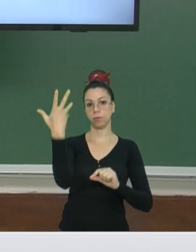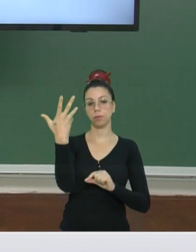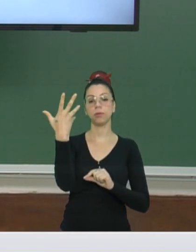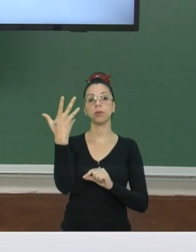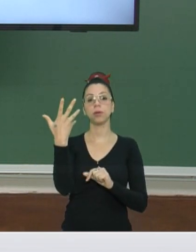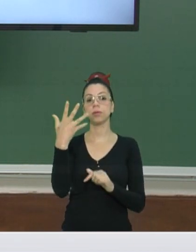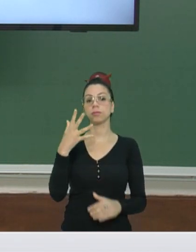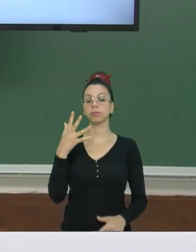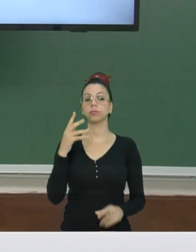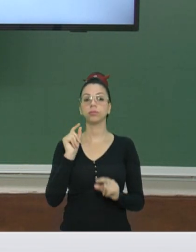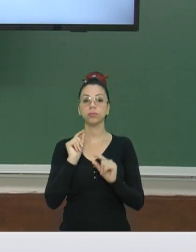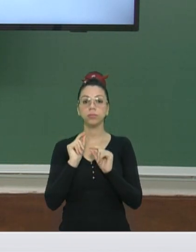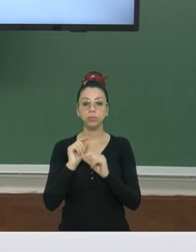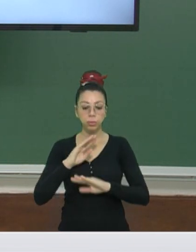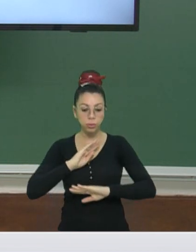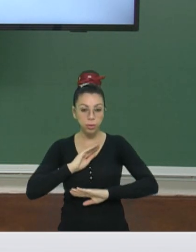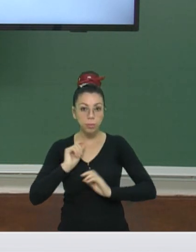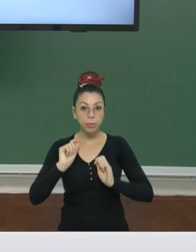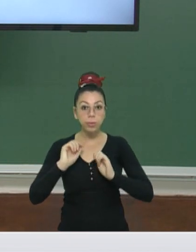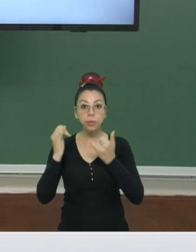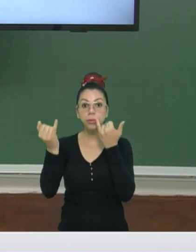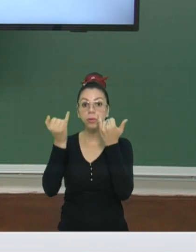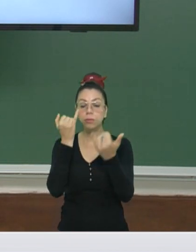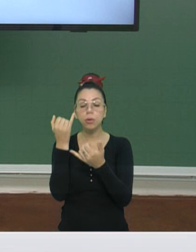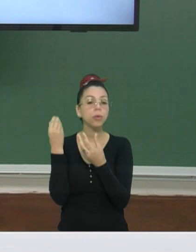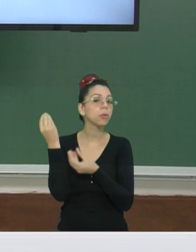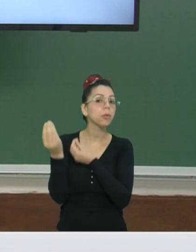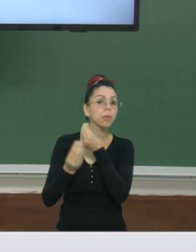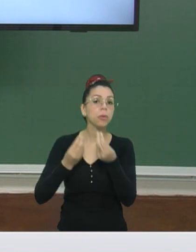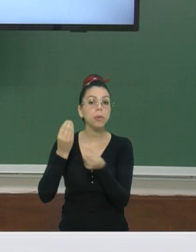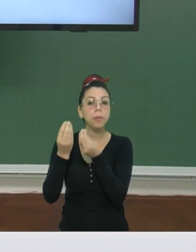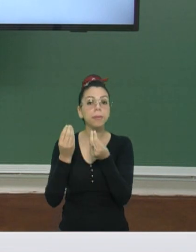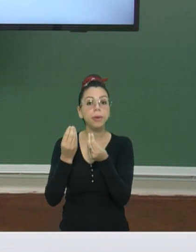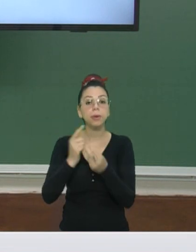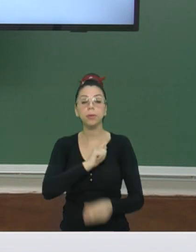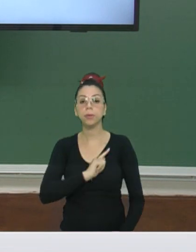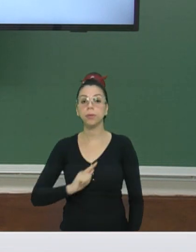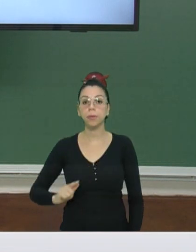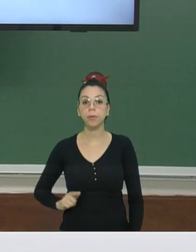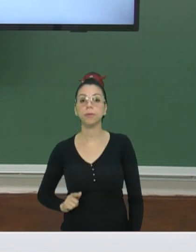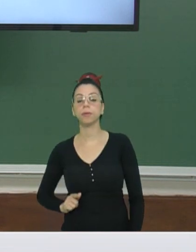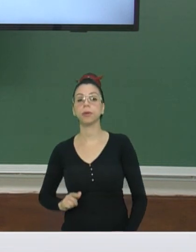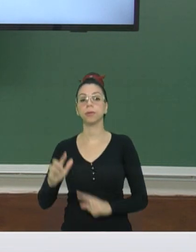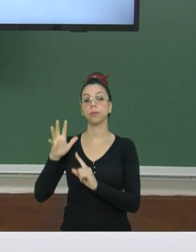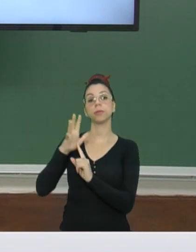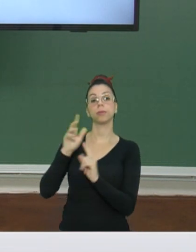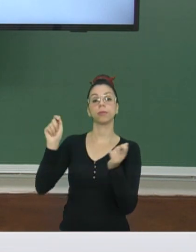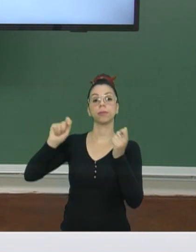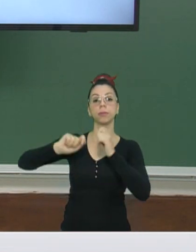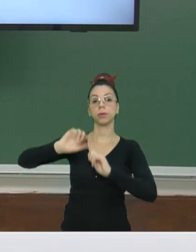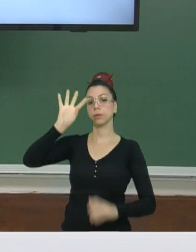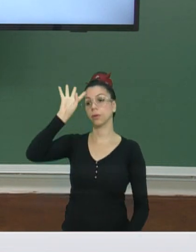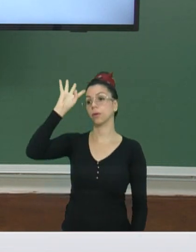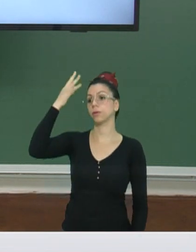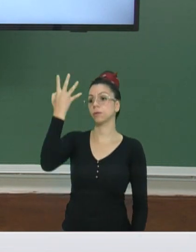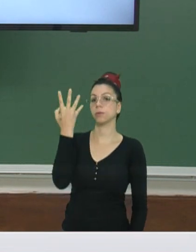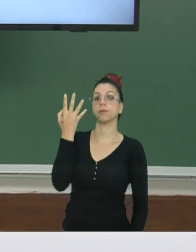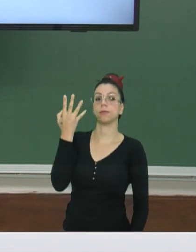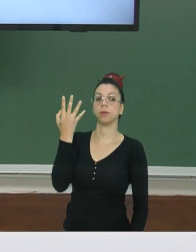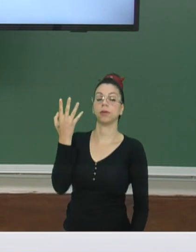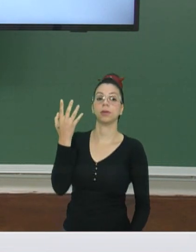dados, né? Como que o governo do Paraná vai tomar uma medida em relação à dengue se os municípios